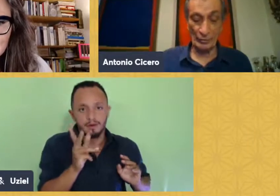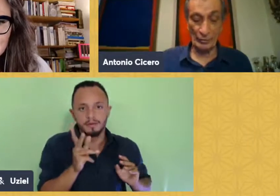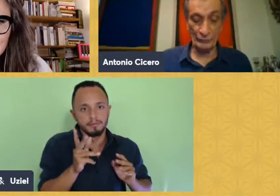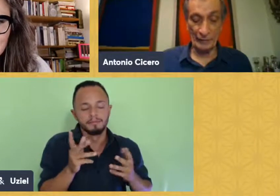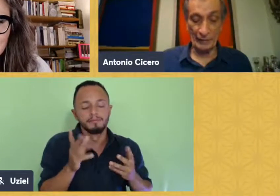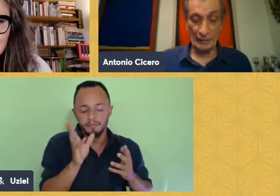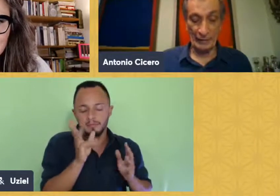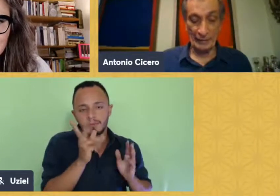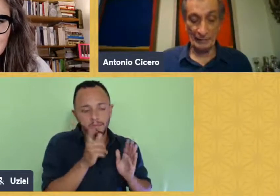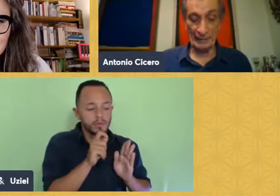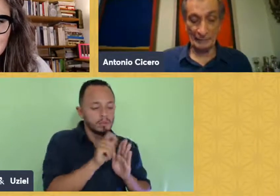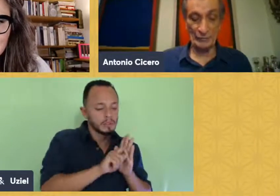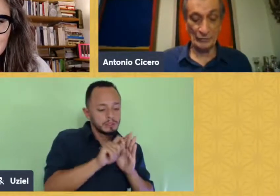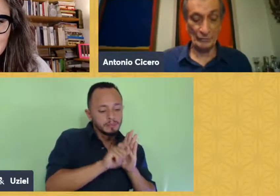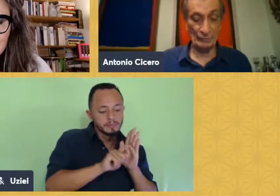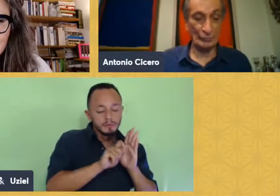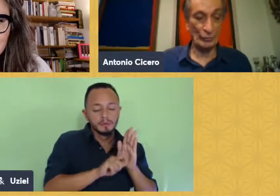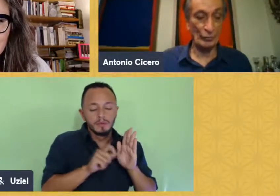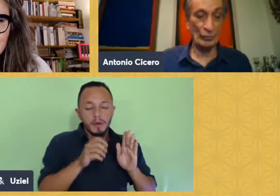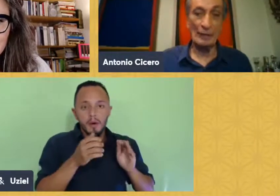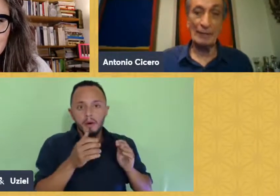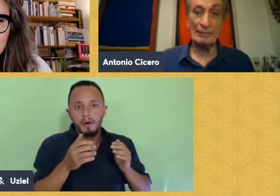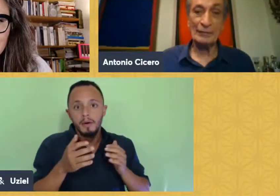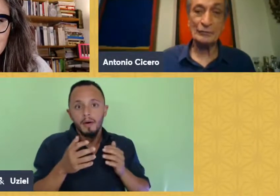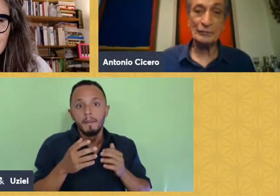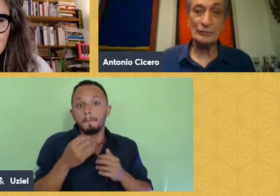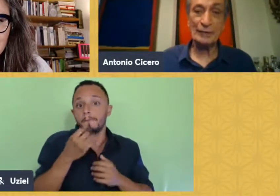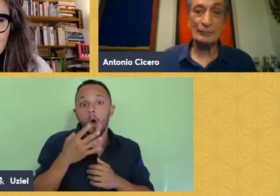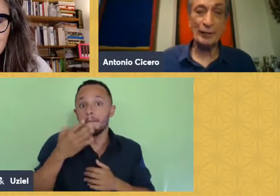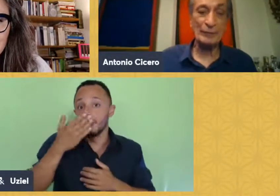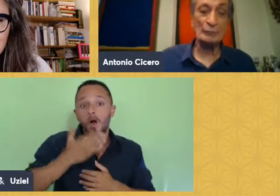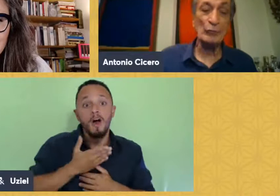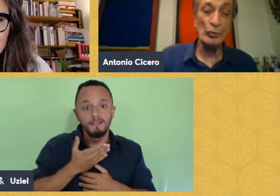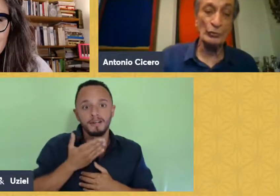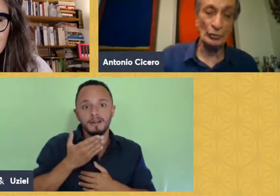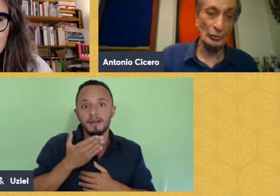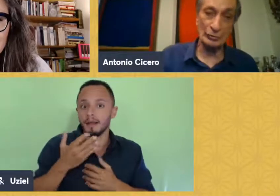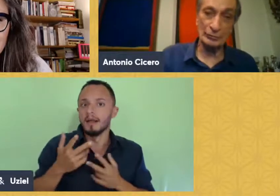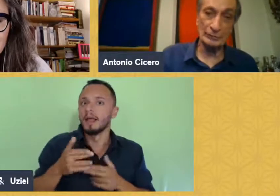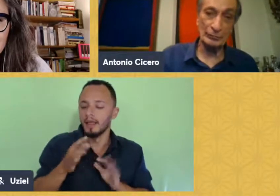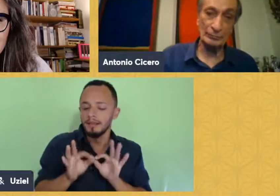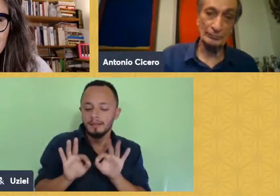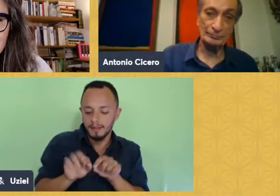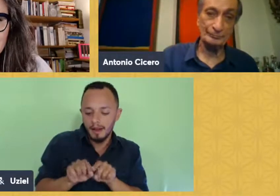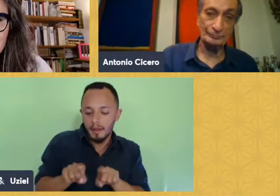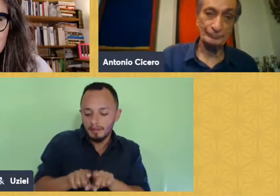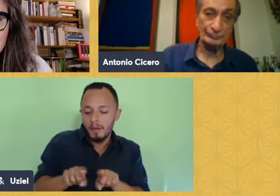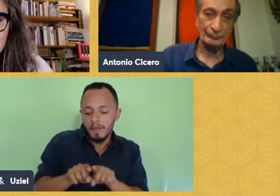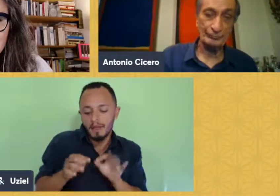poema Prova é mais longo um pouco. Mas não tem poemas muito longos, não.